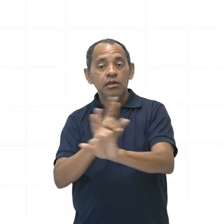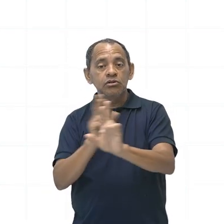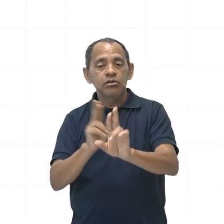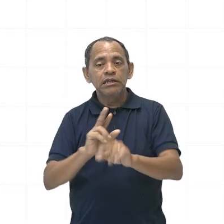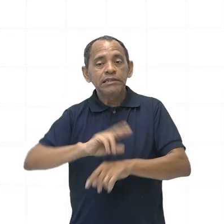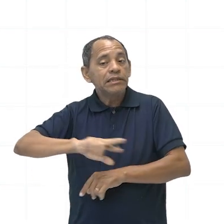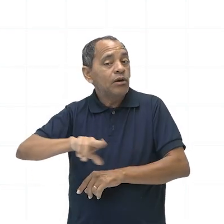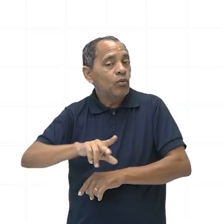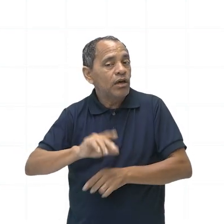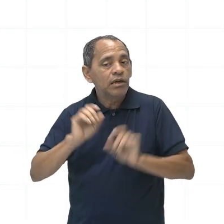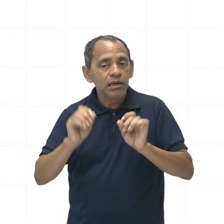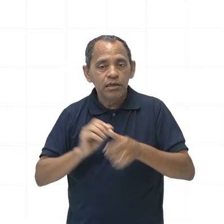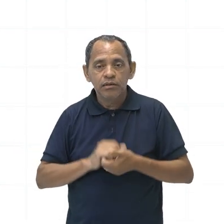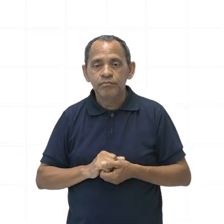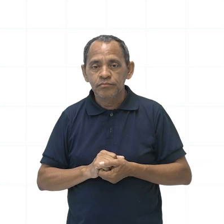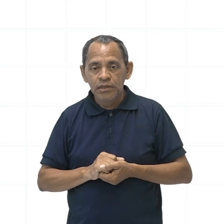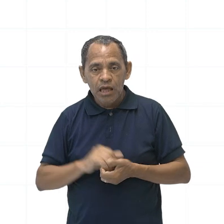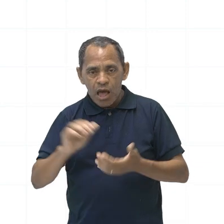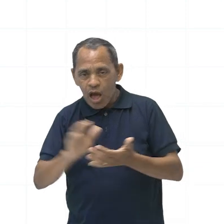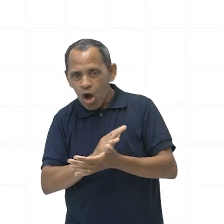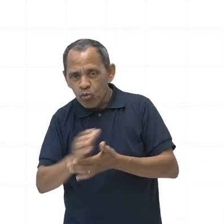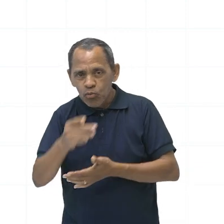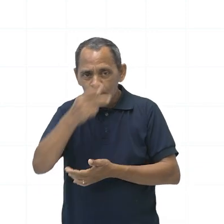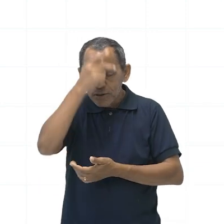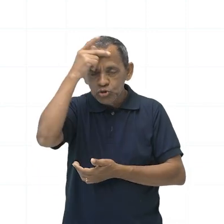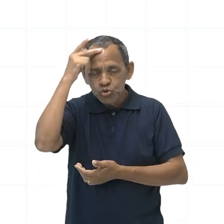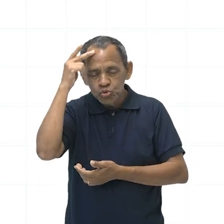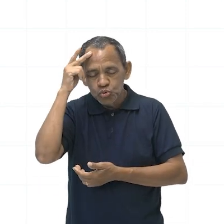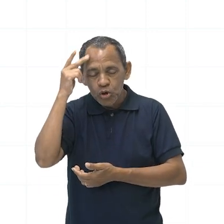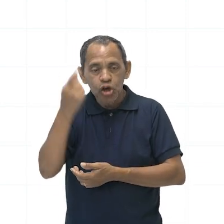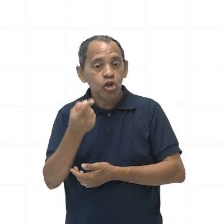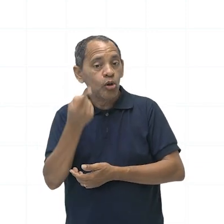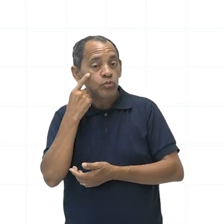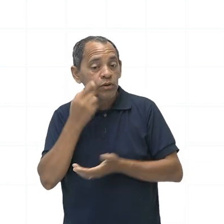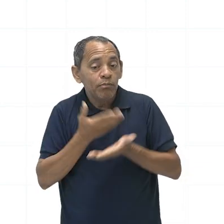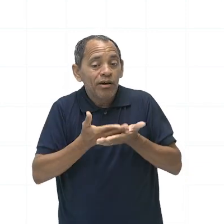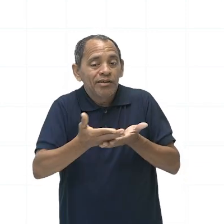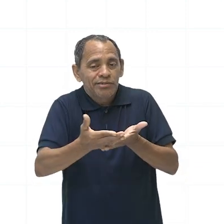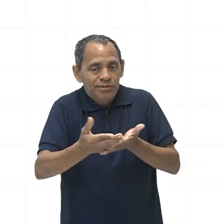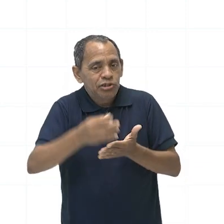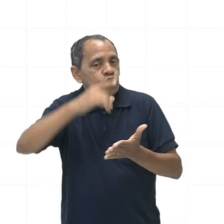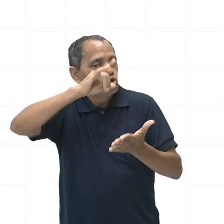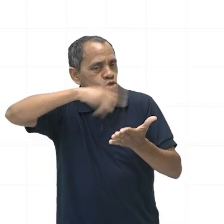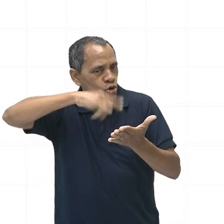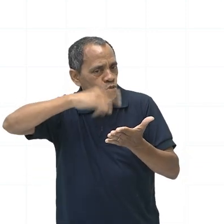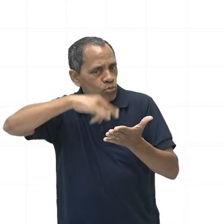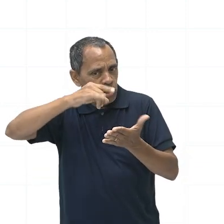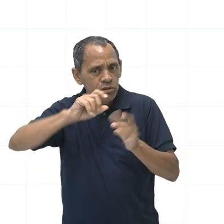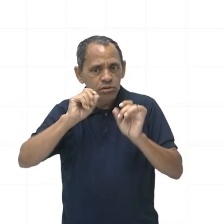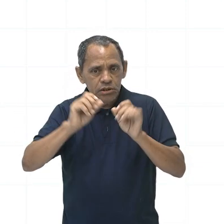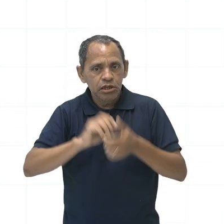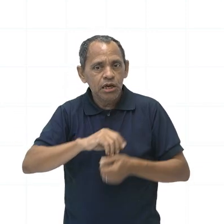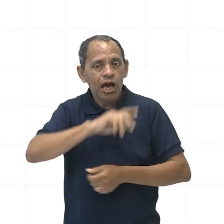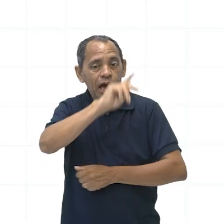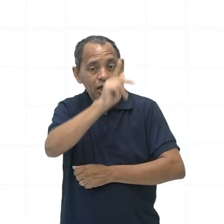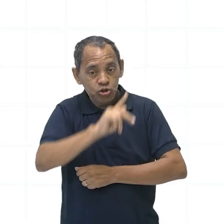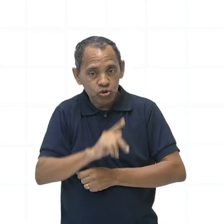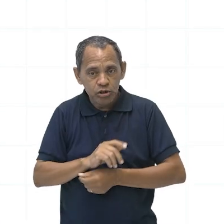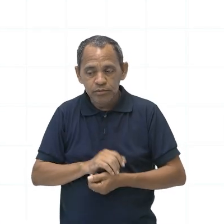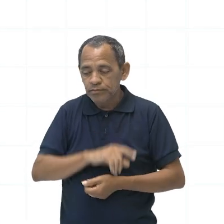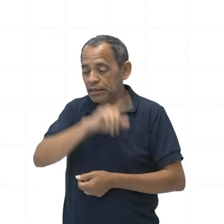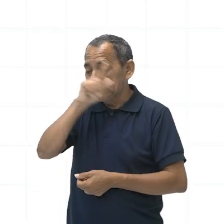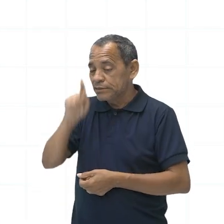não. É alguém que observa anos depois, a partir de documentos, a história de vida da Apolinária. Já na